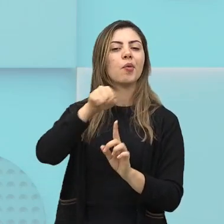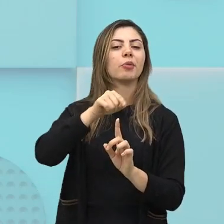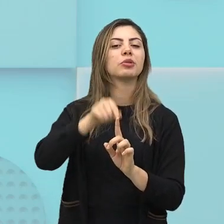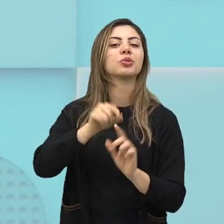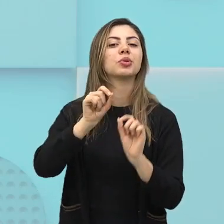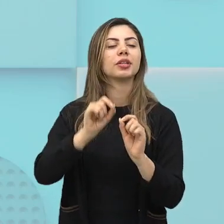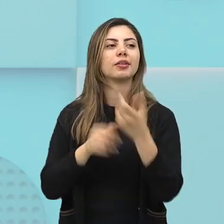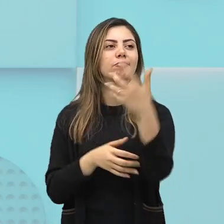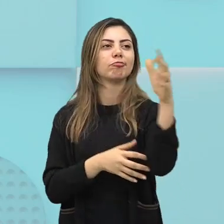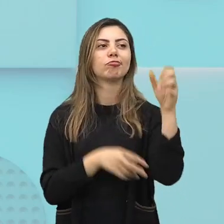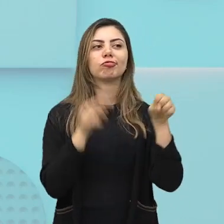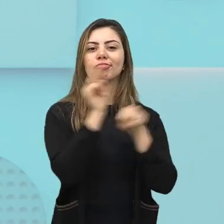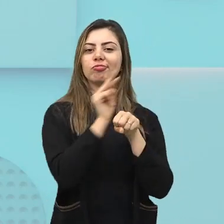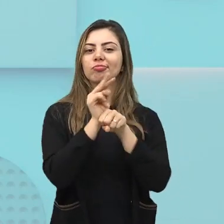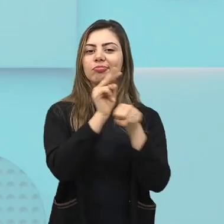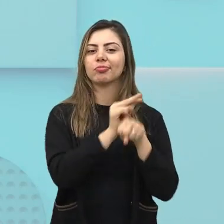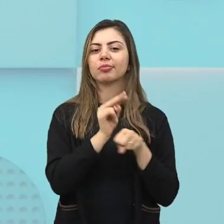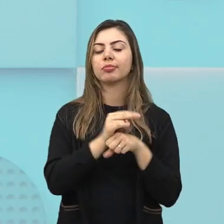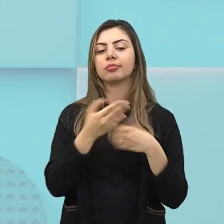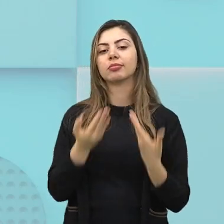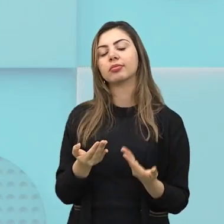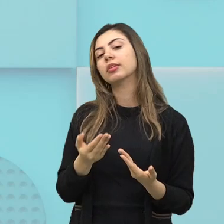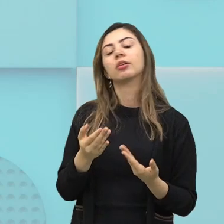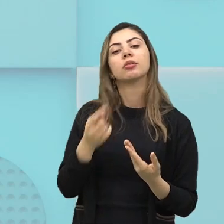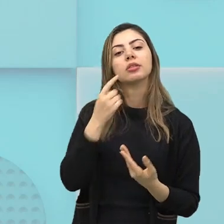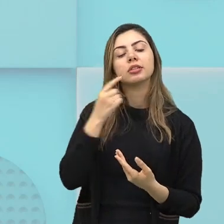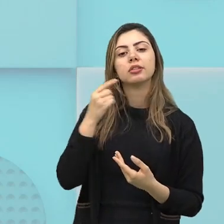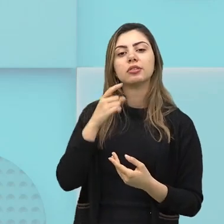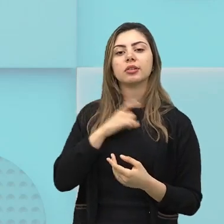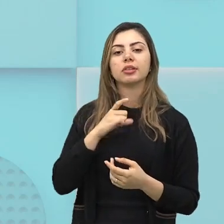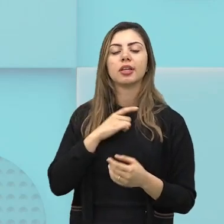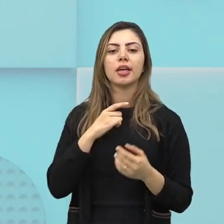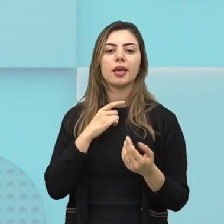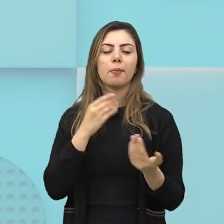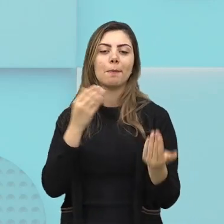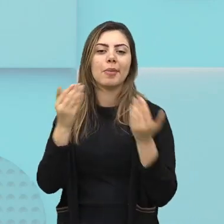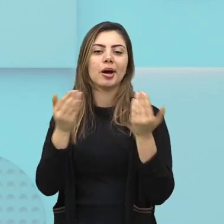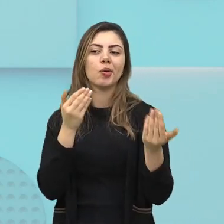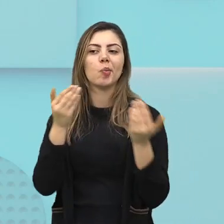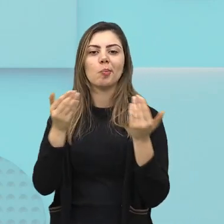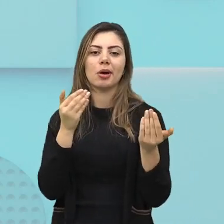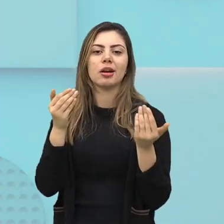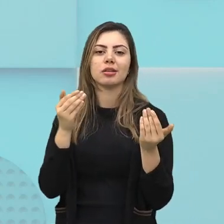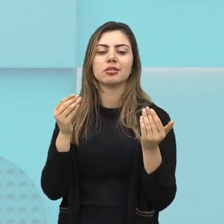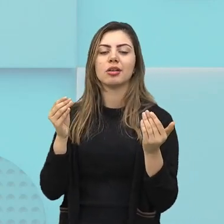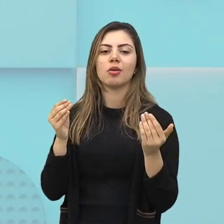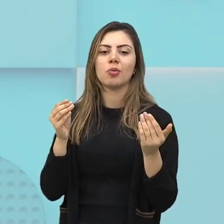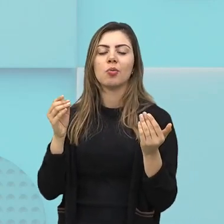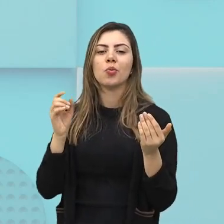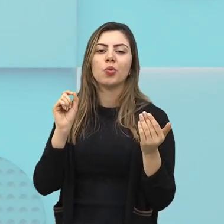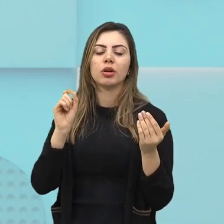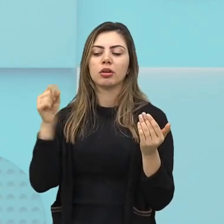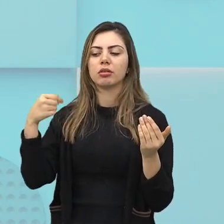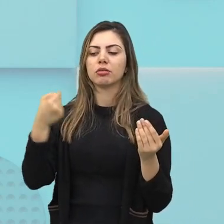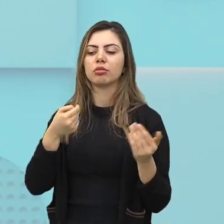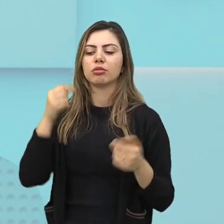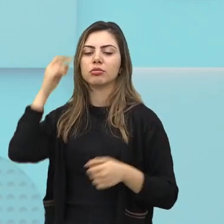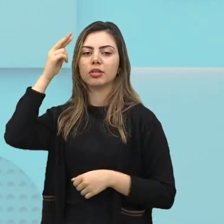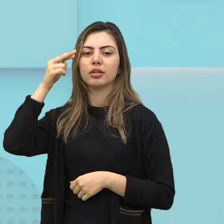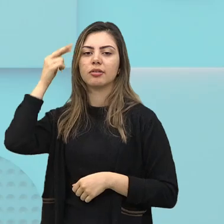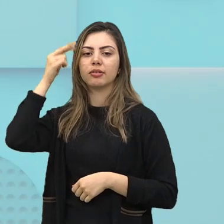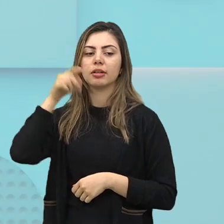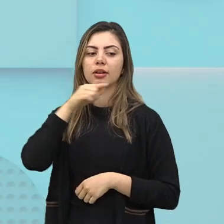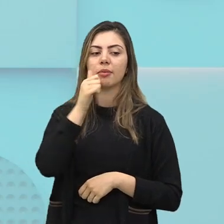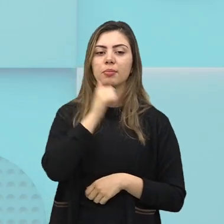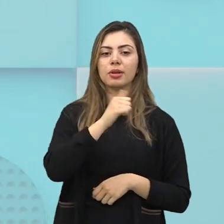da floresta. Temos aí a verossemelhança que também traz para nós uma reflexão. Assim como